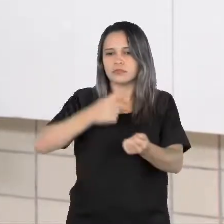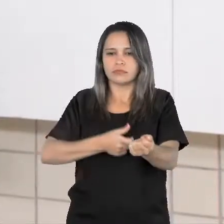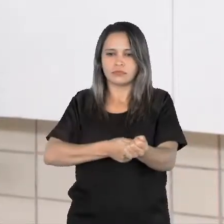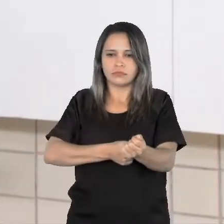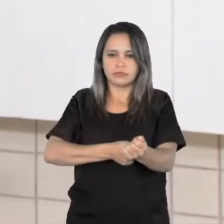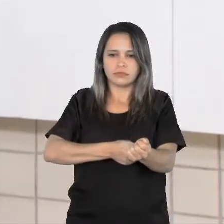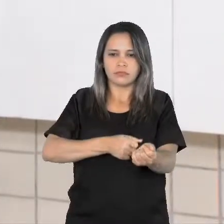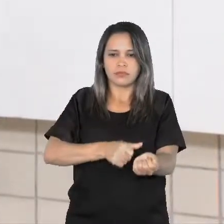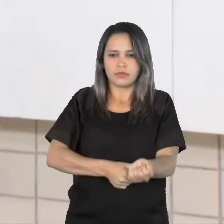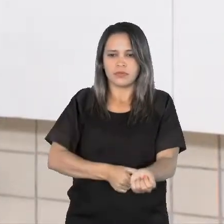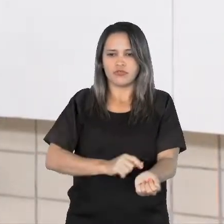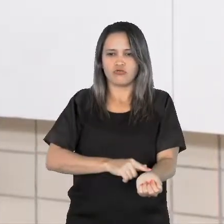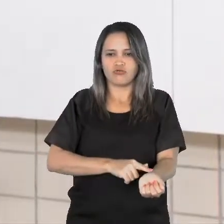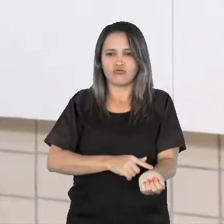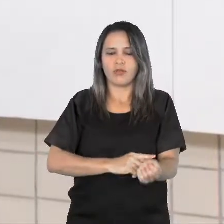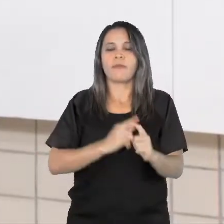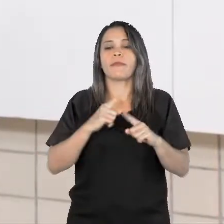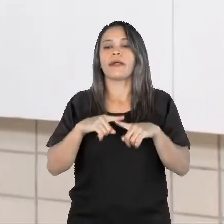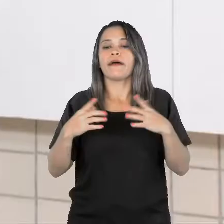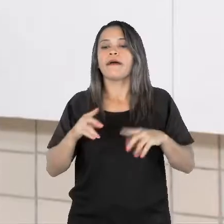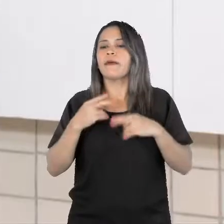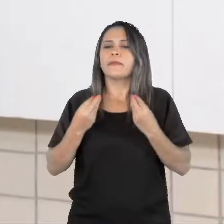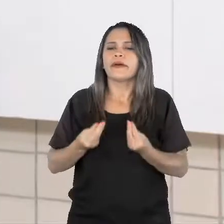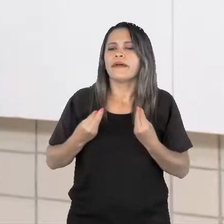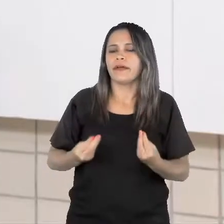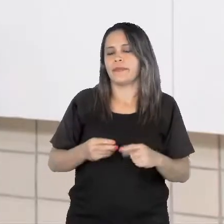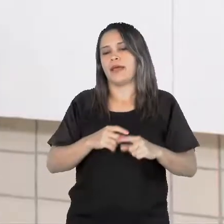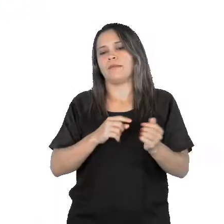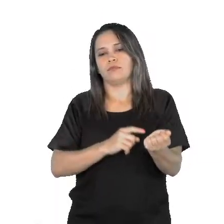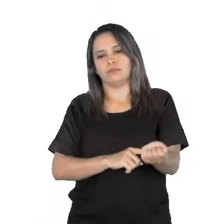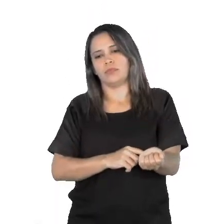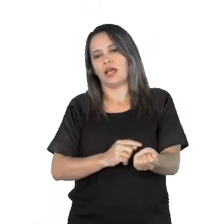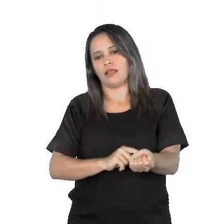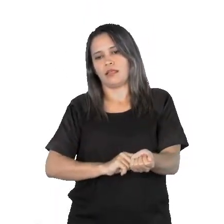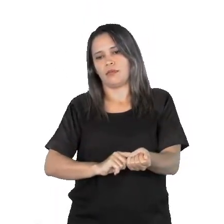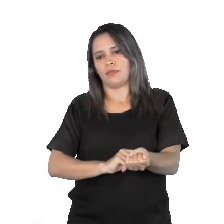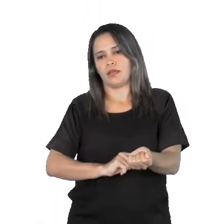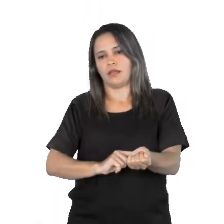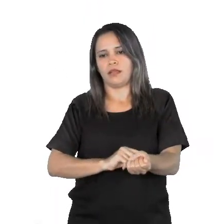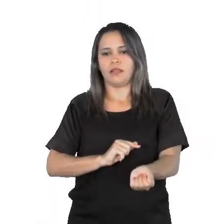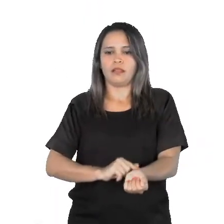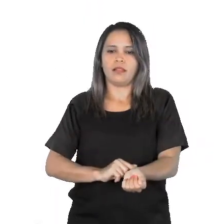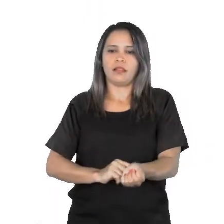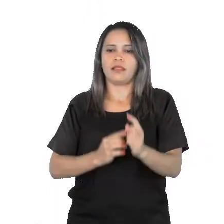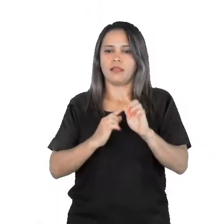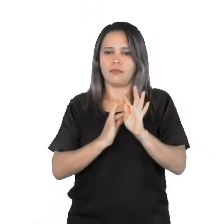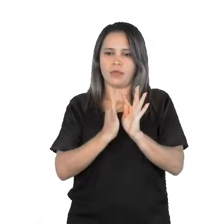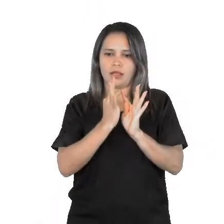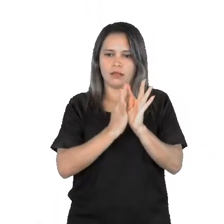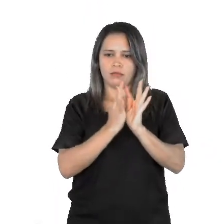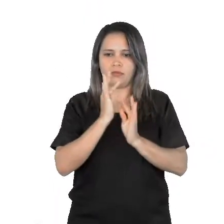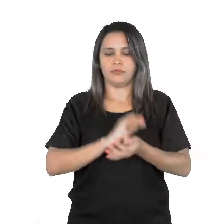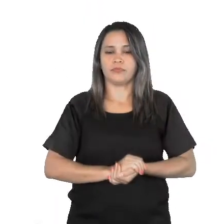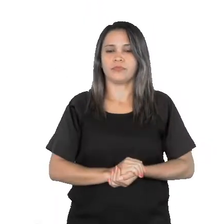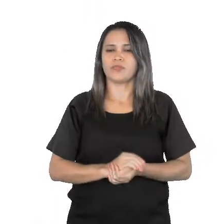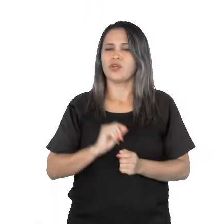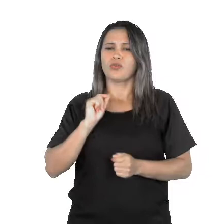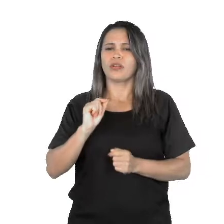quê? Para medir a nossa temperatura. O que é temperatura?